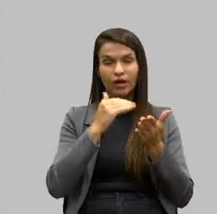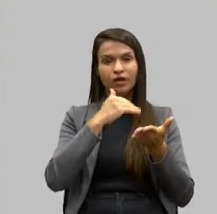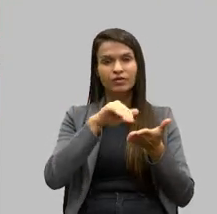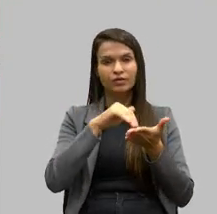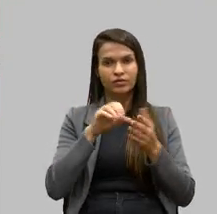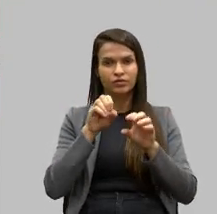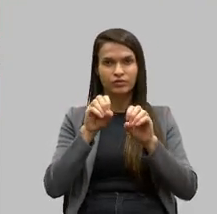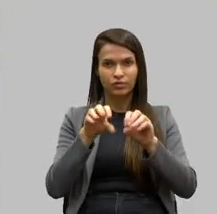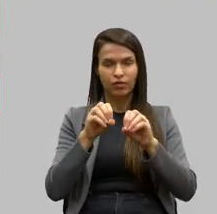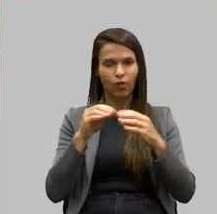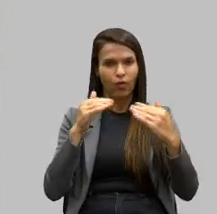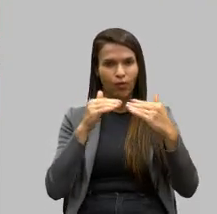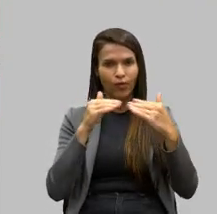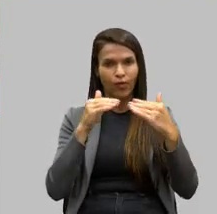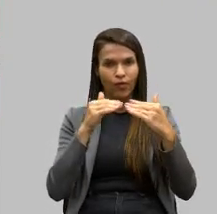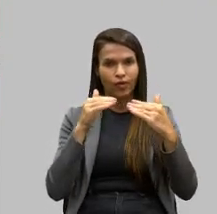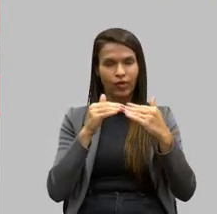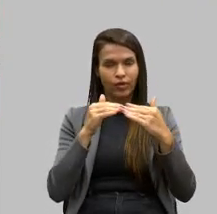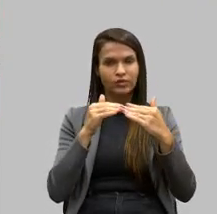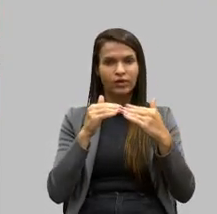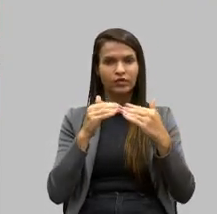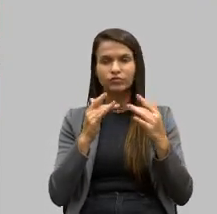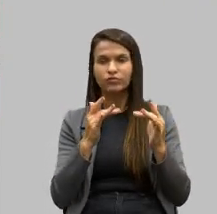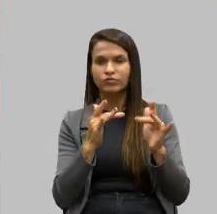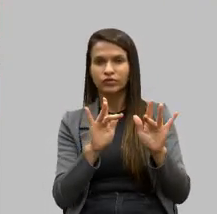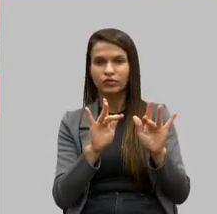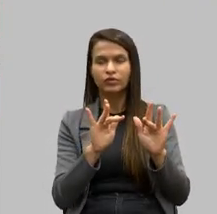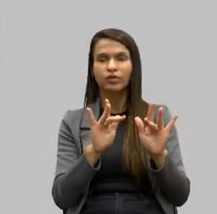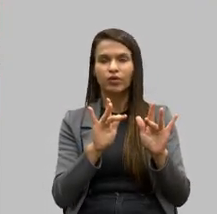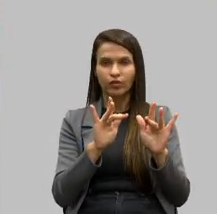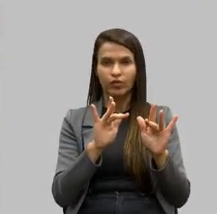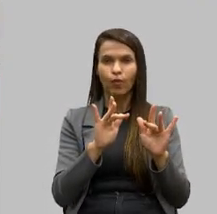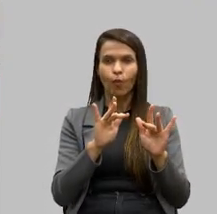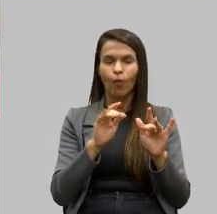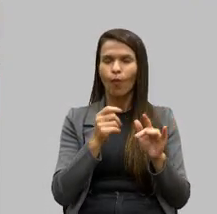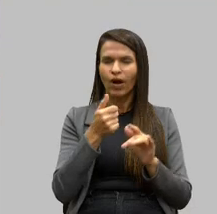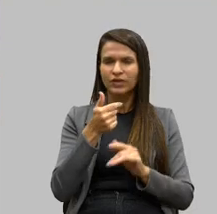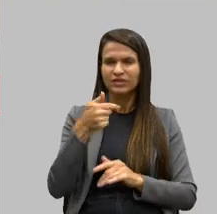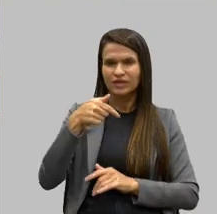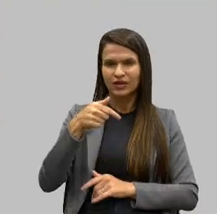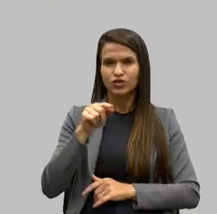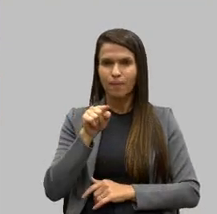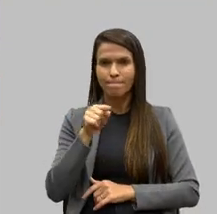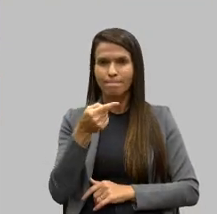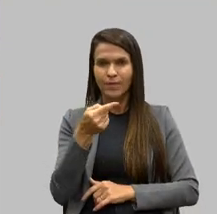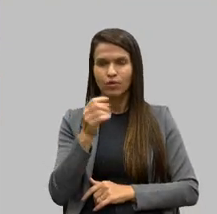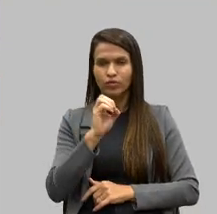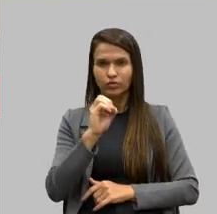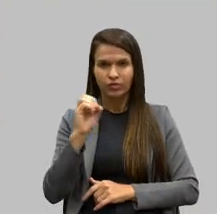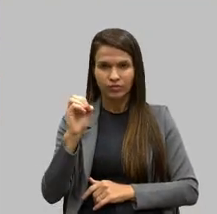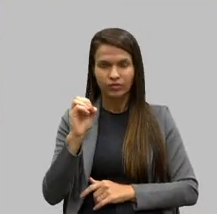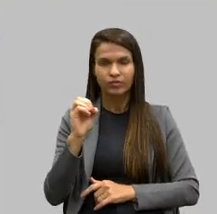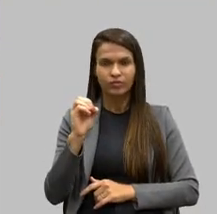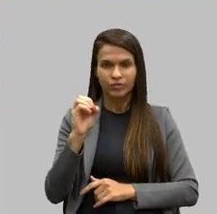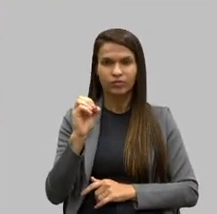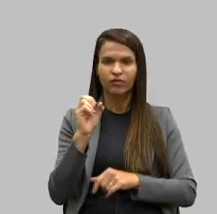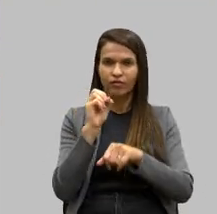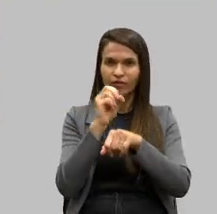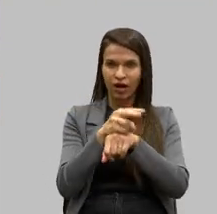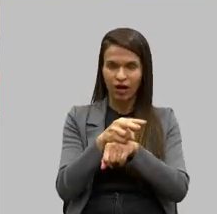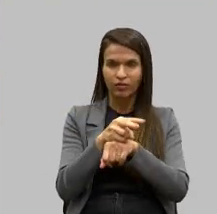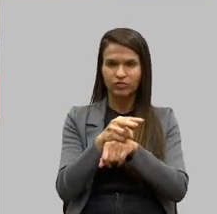concorda em abrir mão desses quase 7 mil cargos, são 6.900 cargos que serão